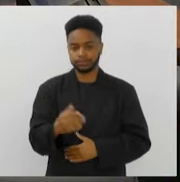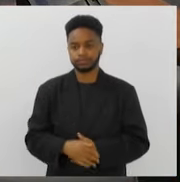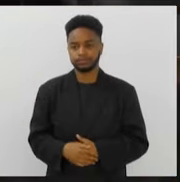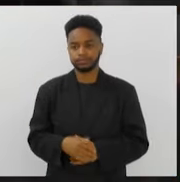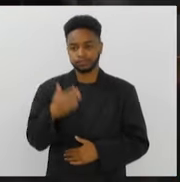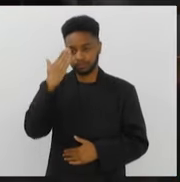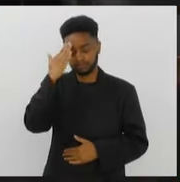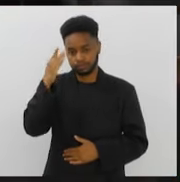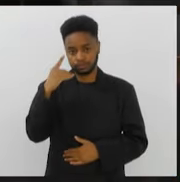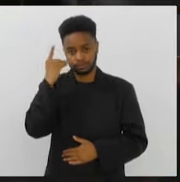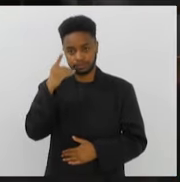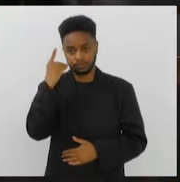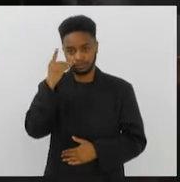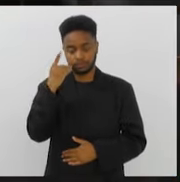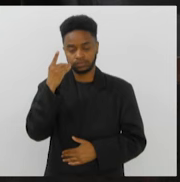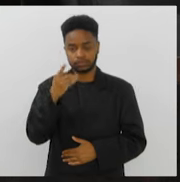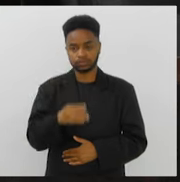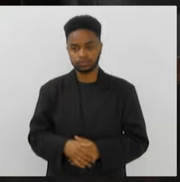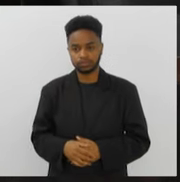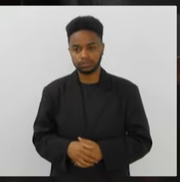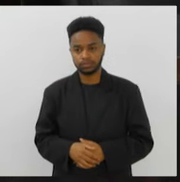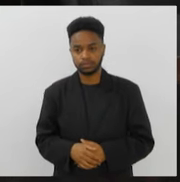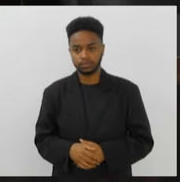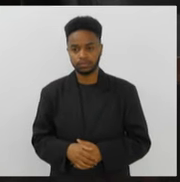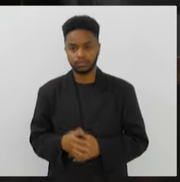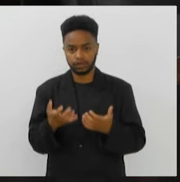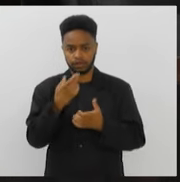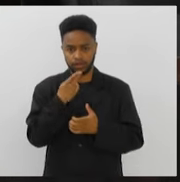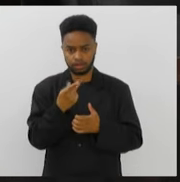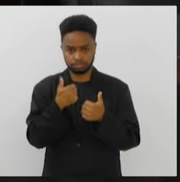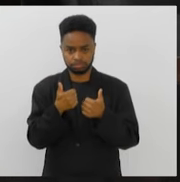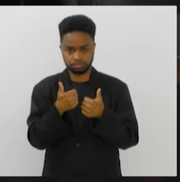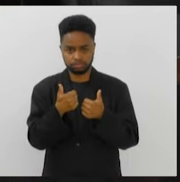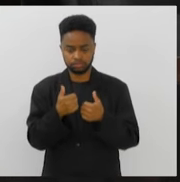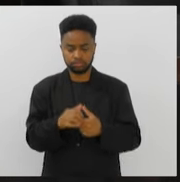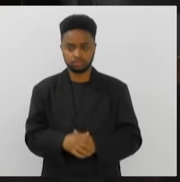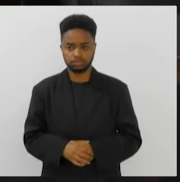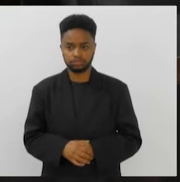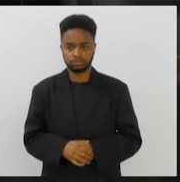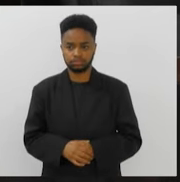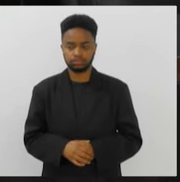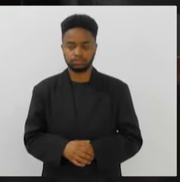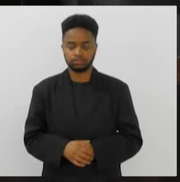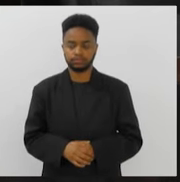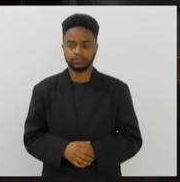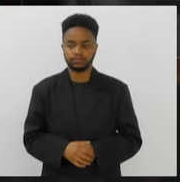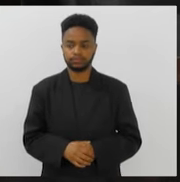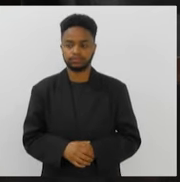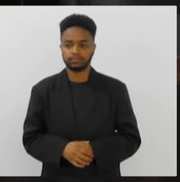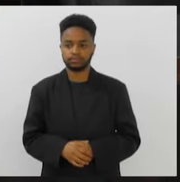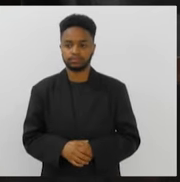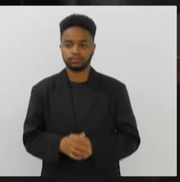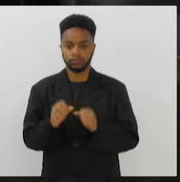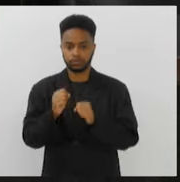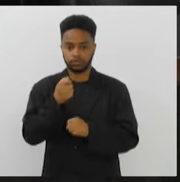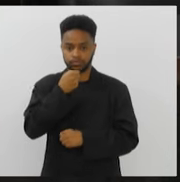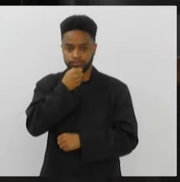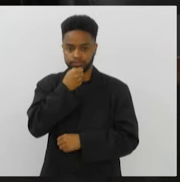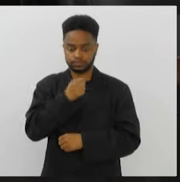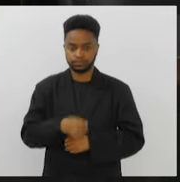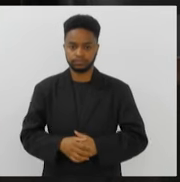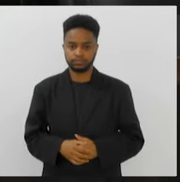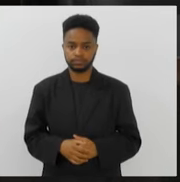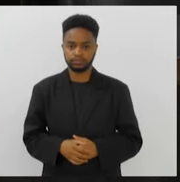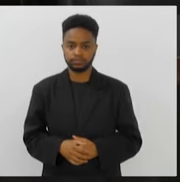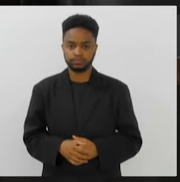Obrigado, deputado. Pela hora. Quer a palavra? Pois. Não, não é do seu projeto, não. Com a palavra? Mas com a palavra, pode falar, deputado.